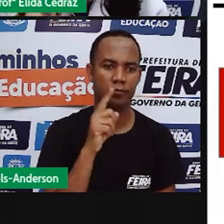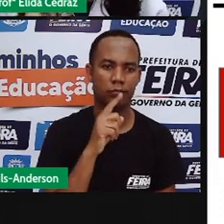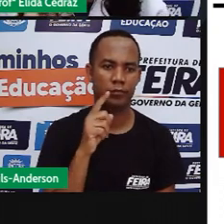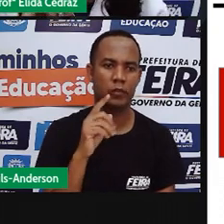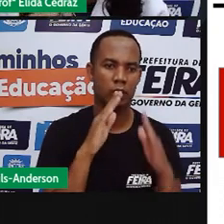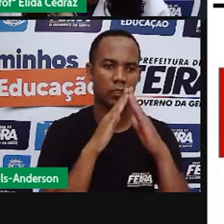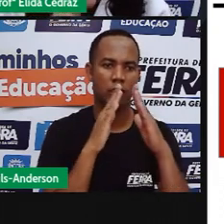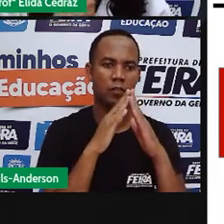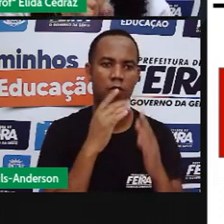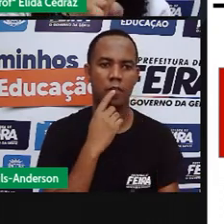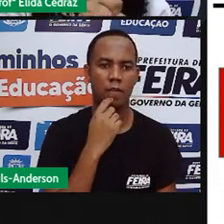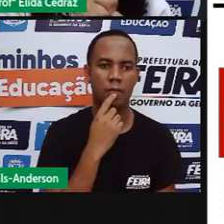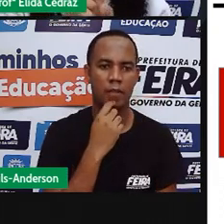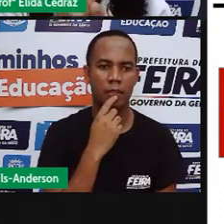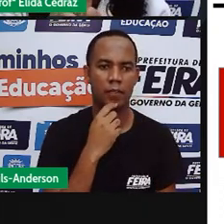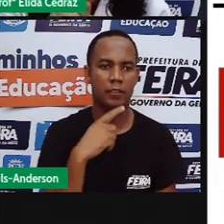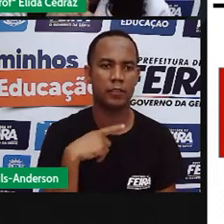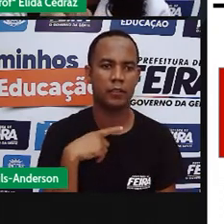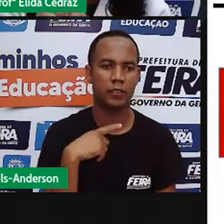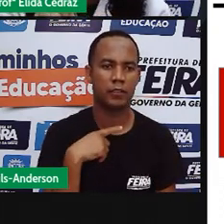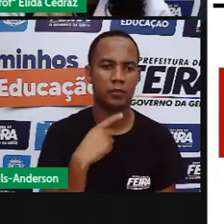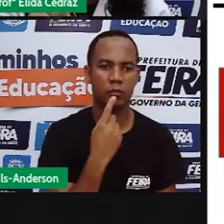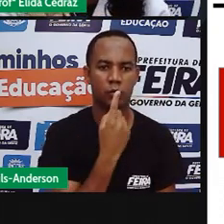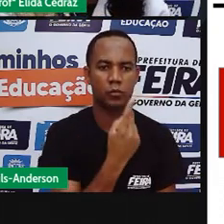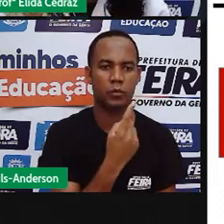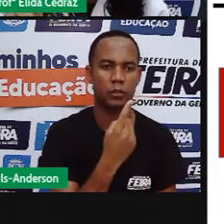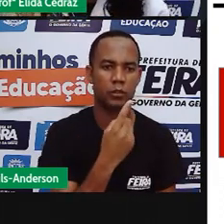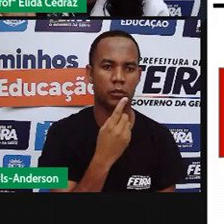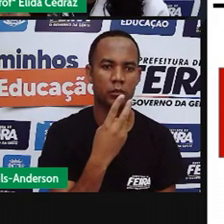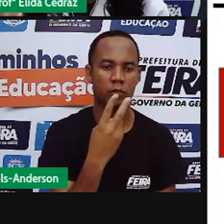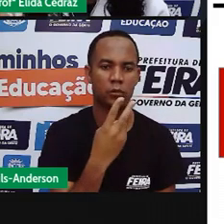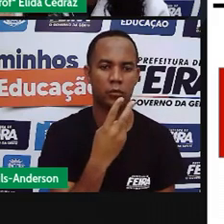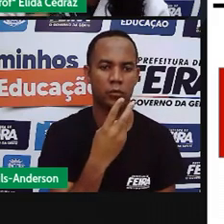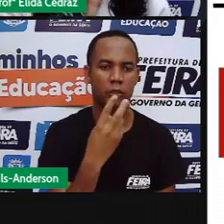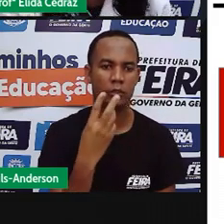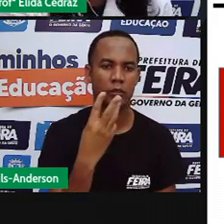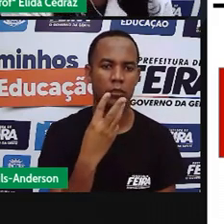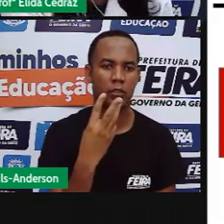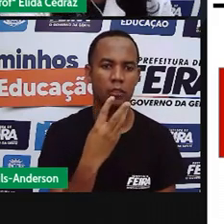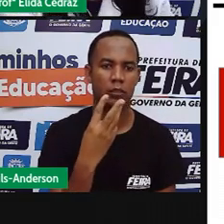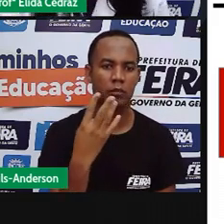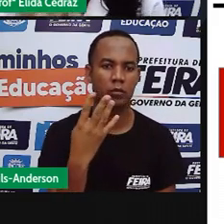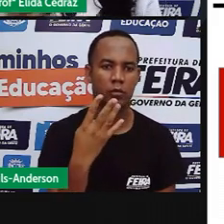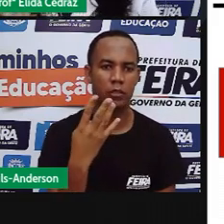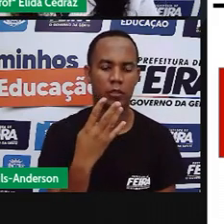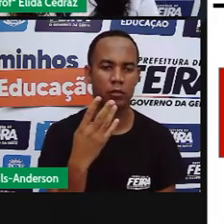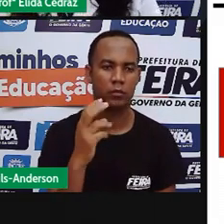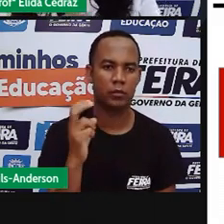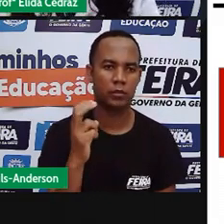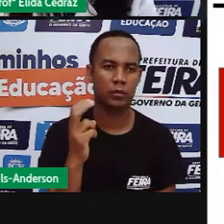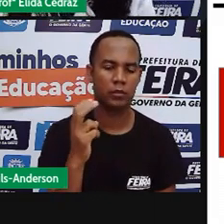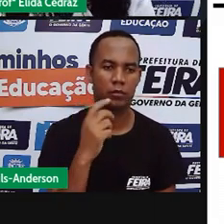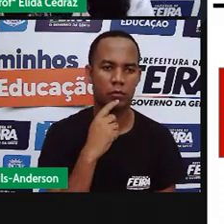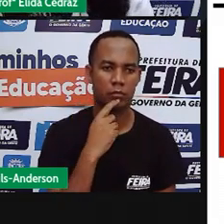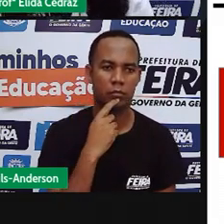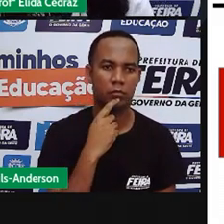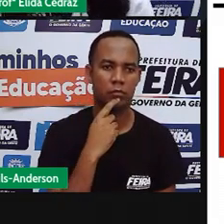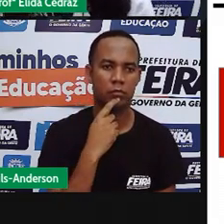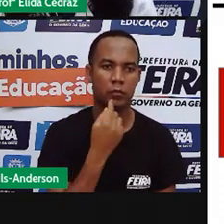casinhas vermelhas nós temos. 1, 2, 3, 4, 5. Já completamos